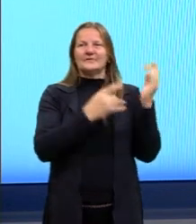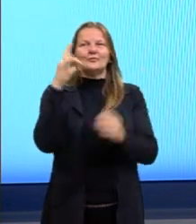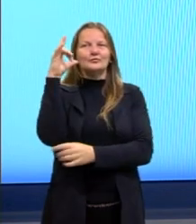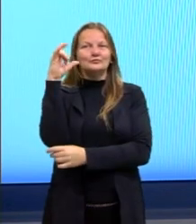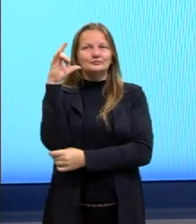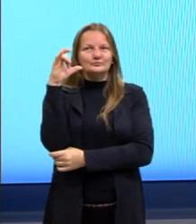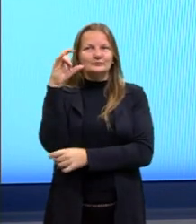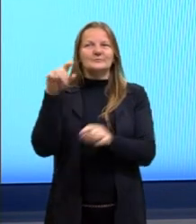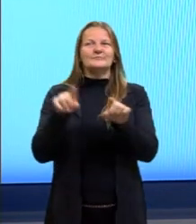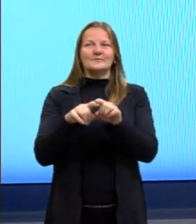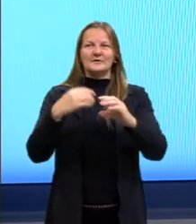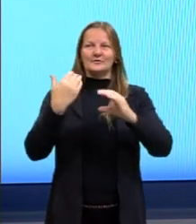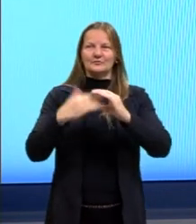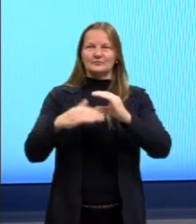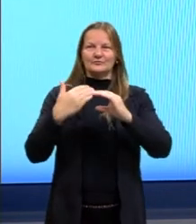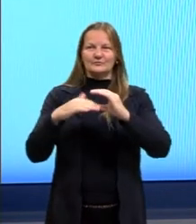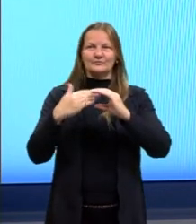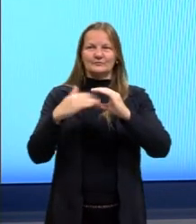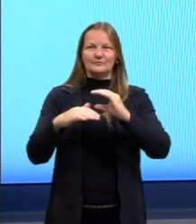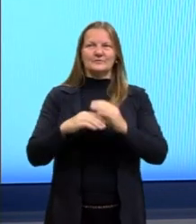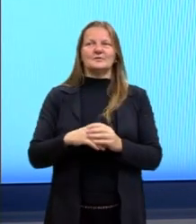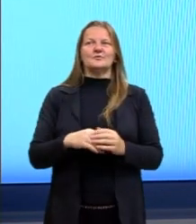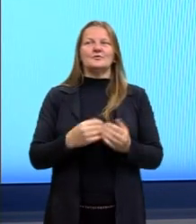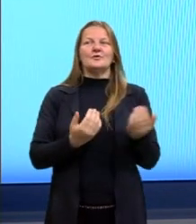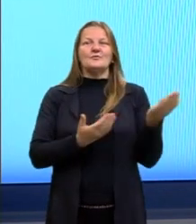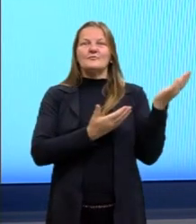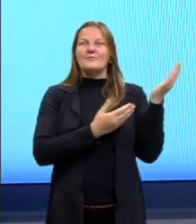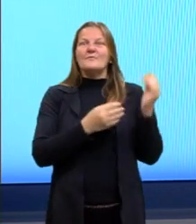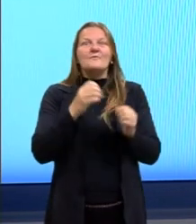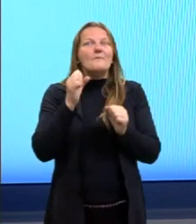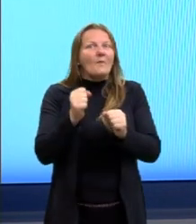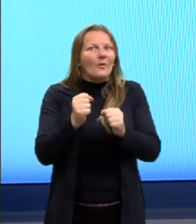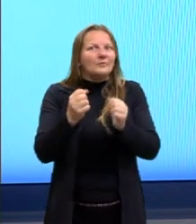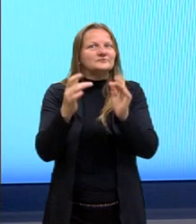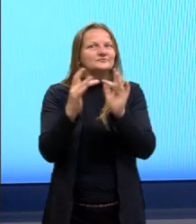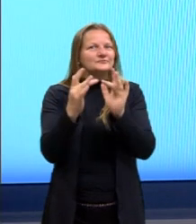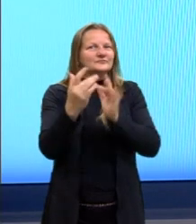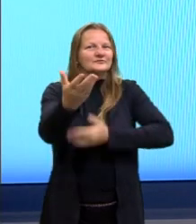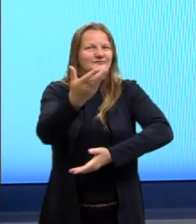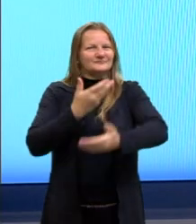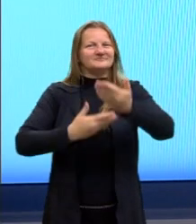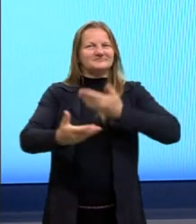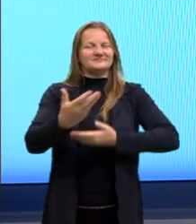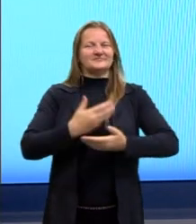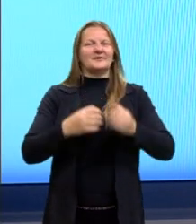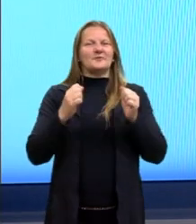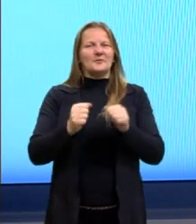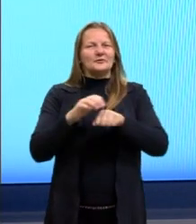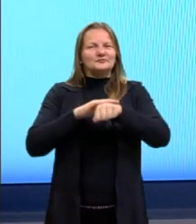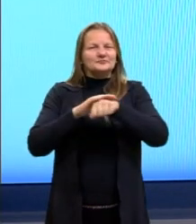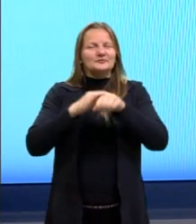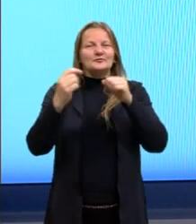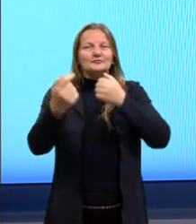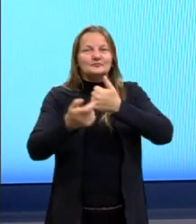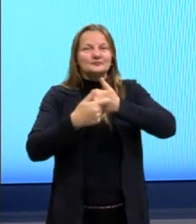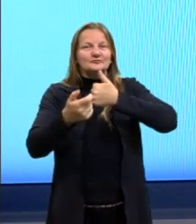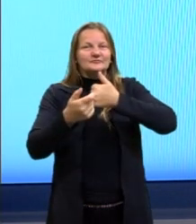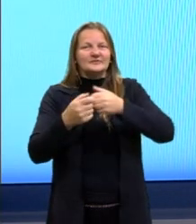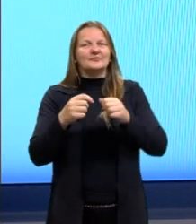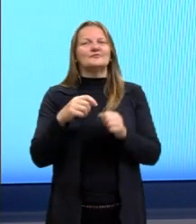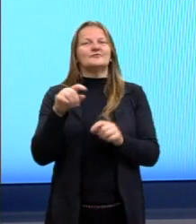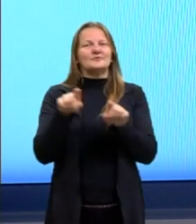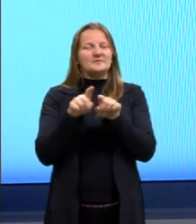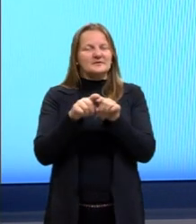e também o meu e-mail educar que são duas maneiras aí de entrar em contato comigo vocês podem me marcar nos Stories podem